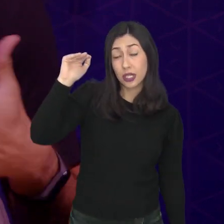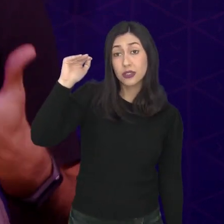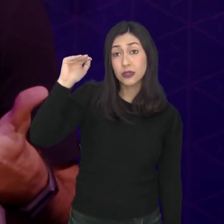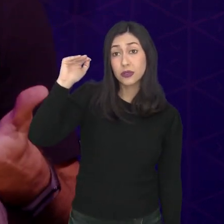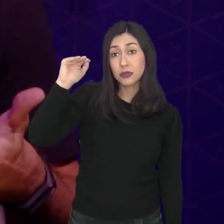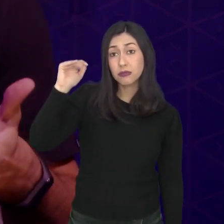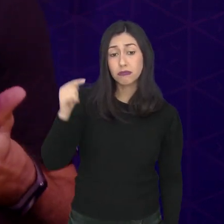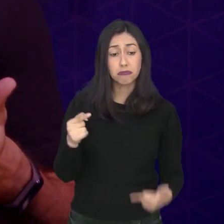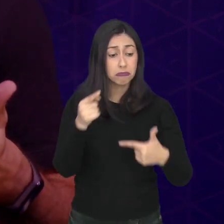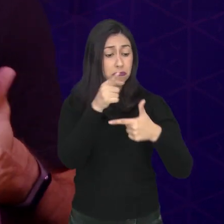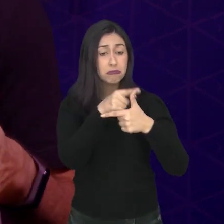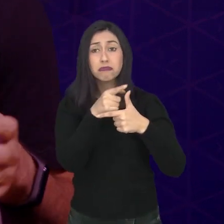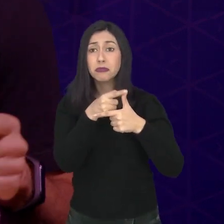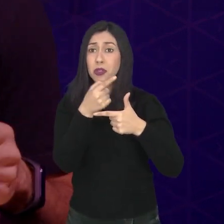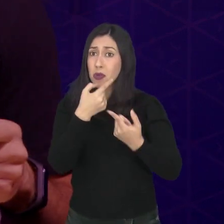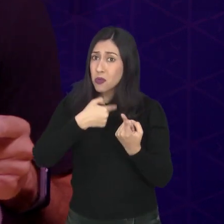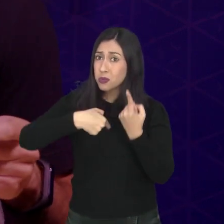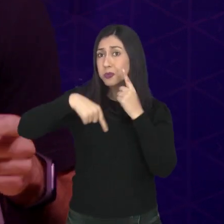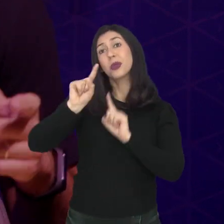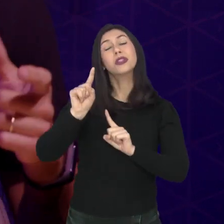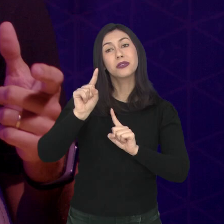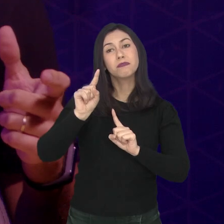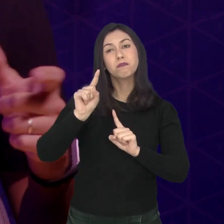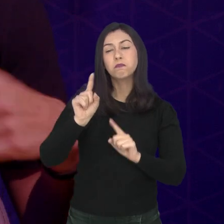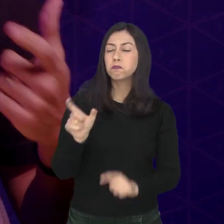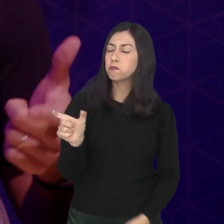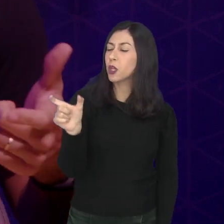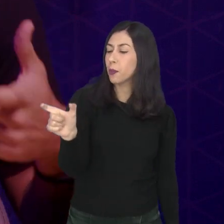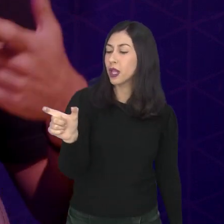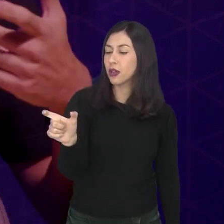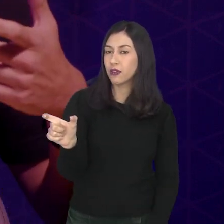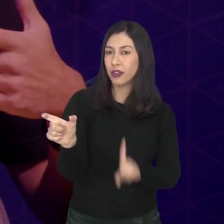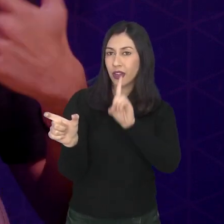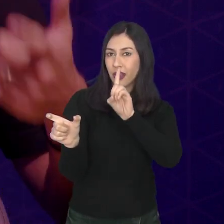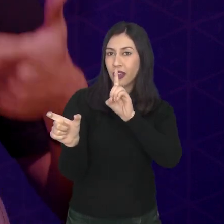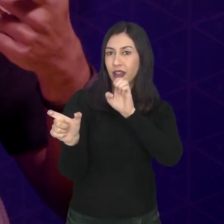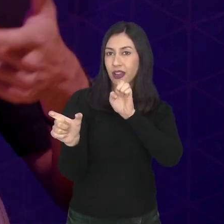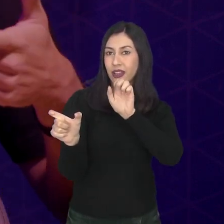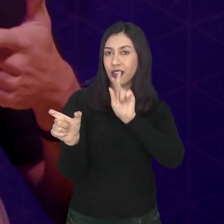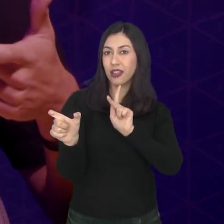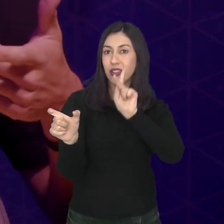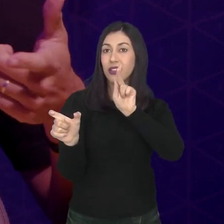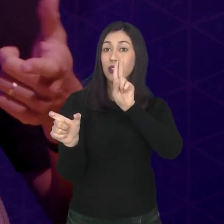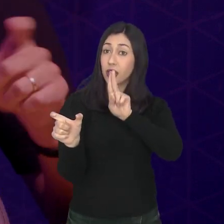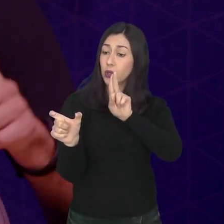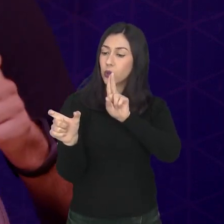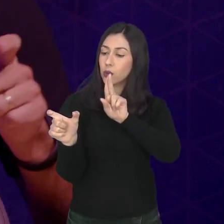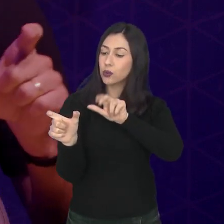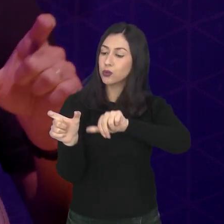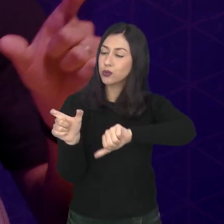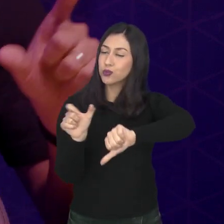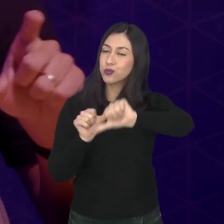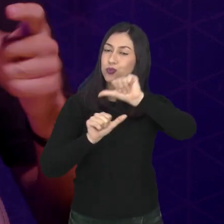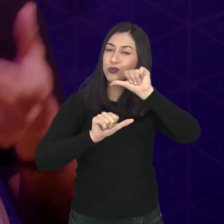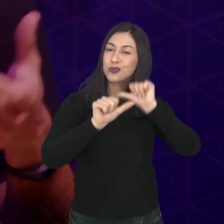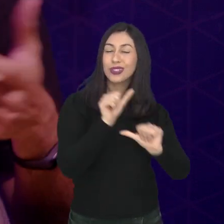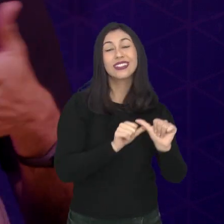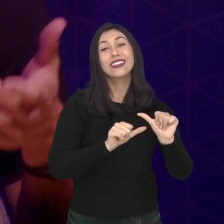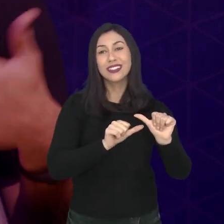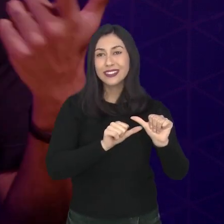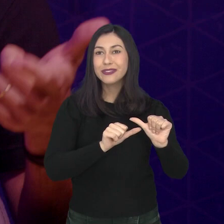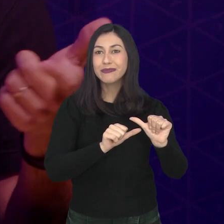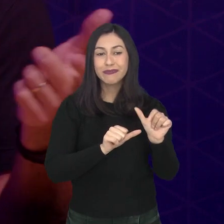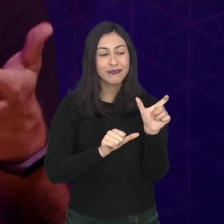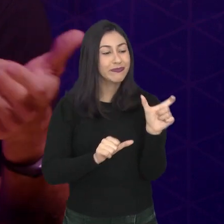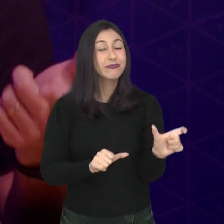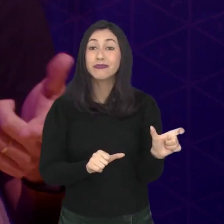Midoriya consegue superar isso e usa esse termo Deku como uma abreviação